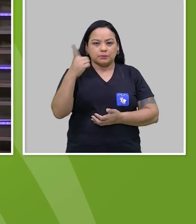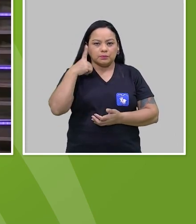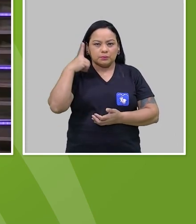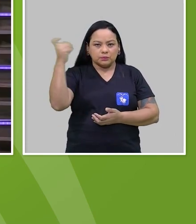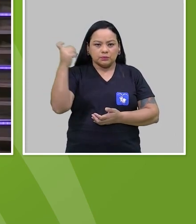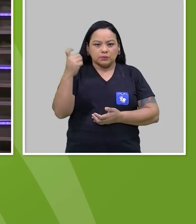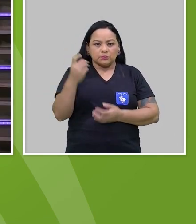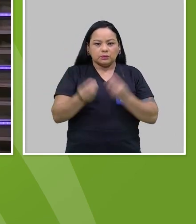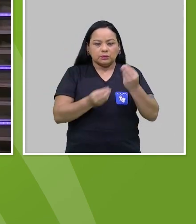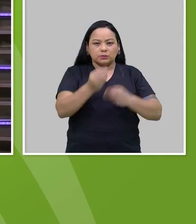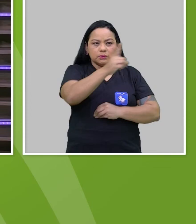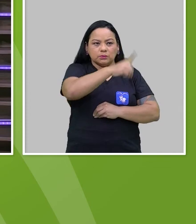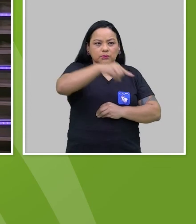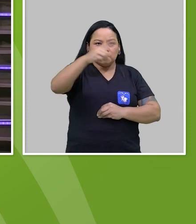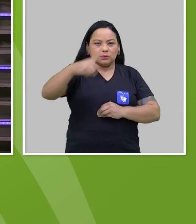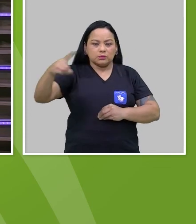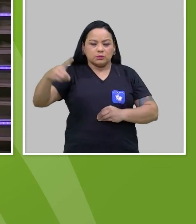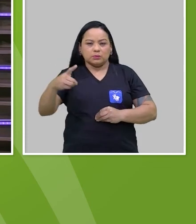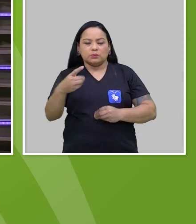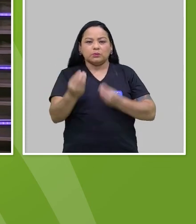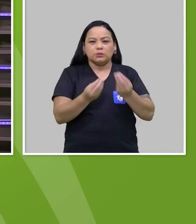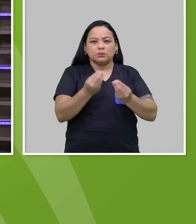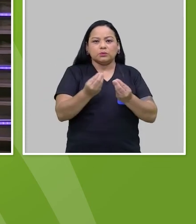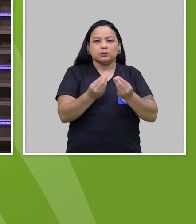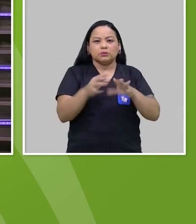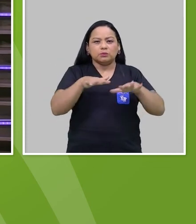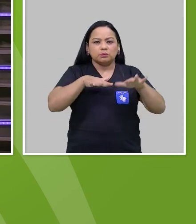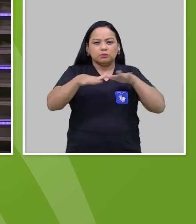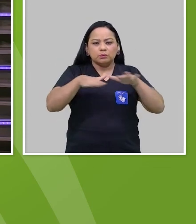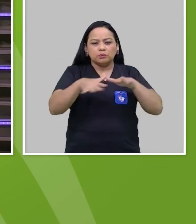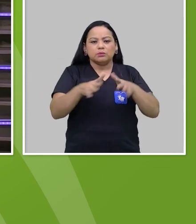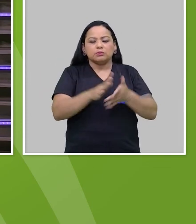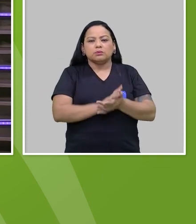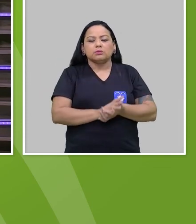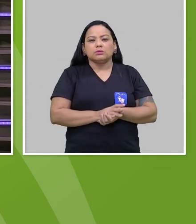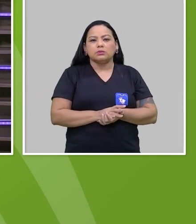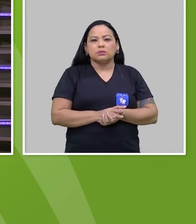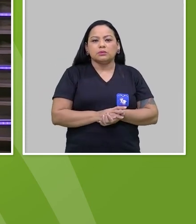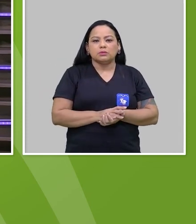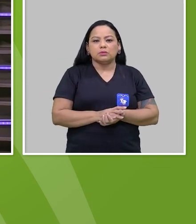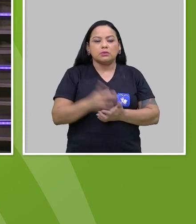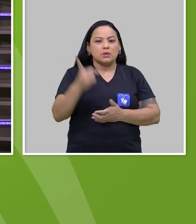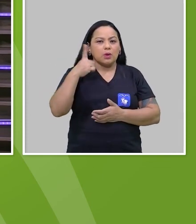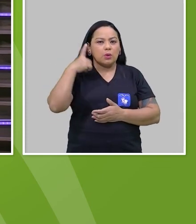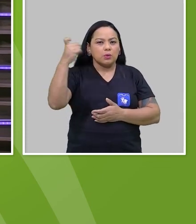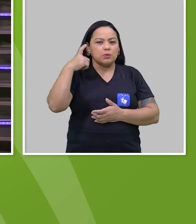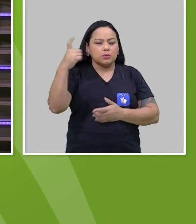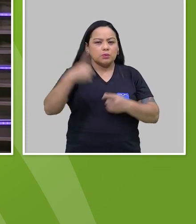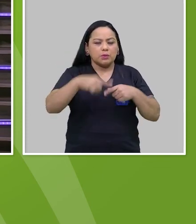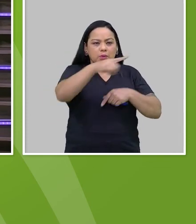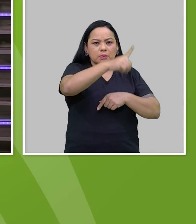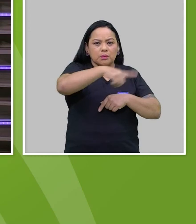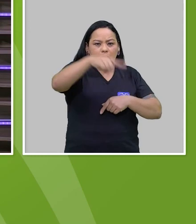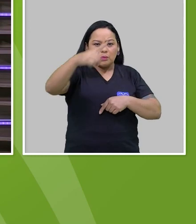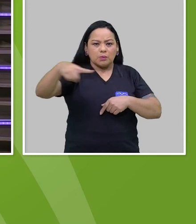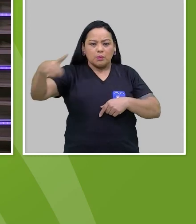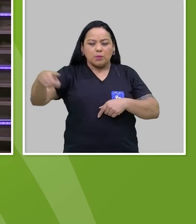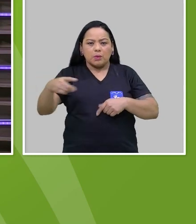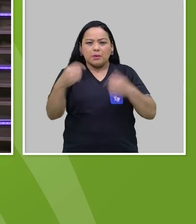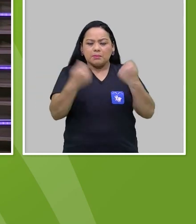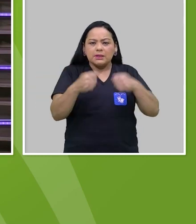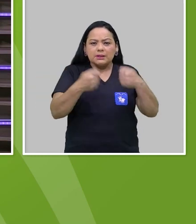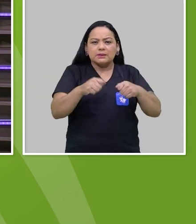ele é uma onda mecânica, certo? Como onda mecânica, ele precisa de um meio para se